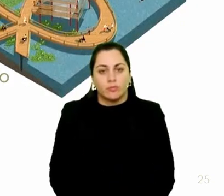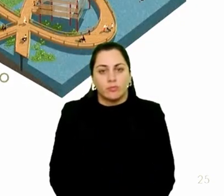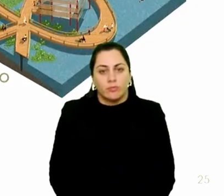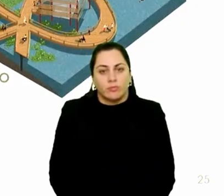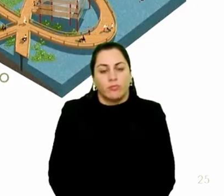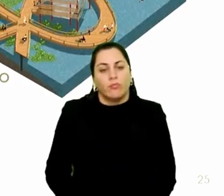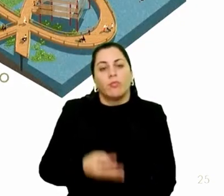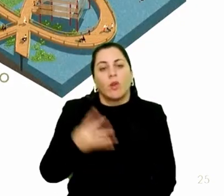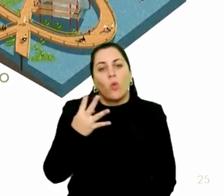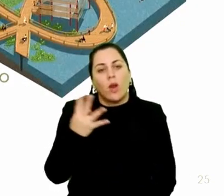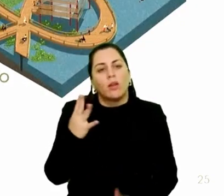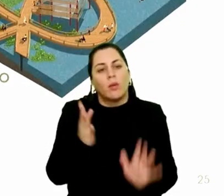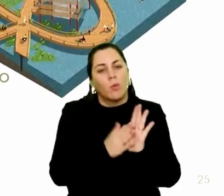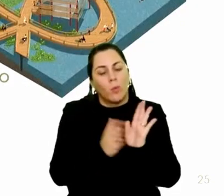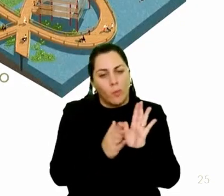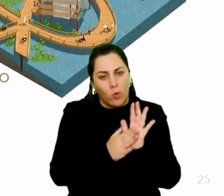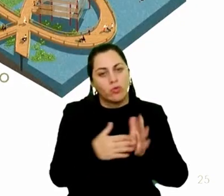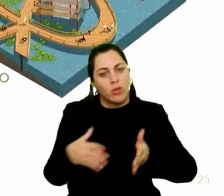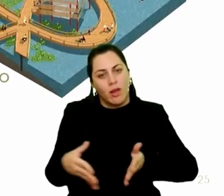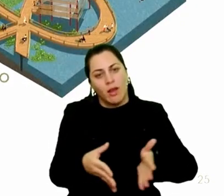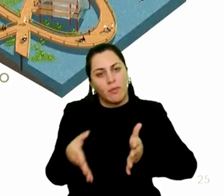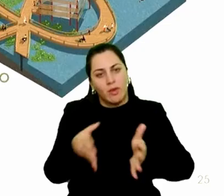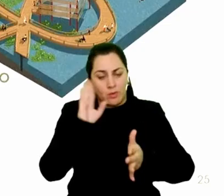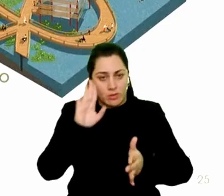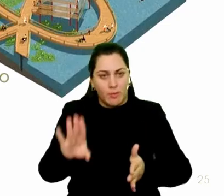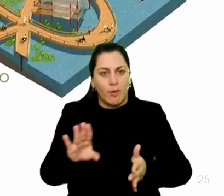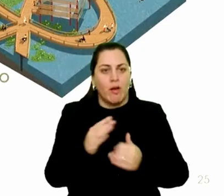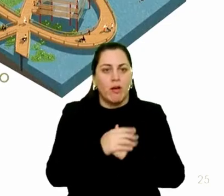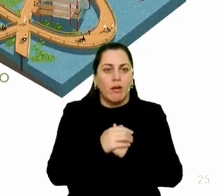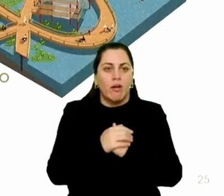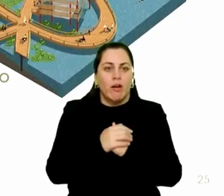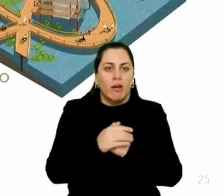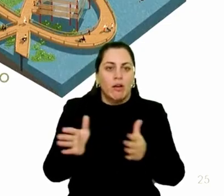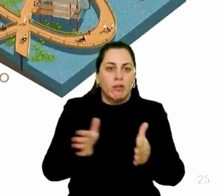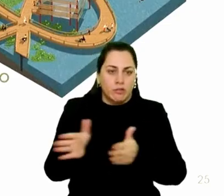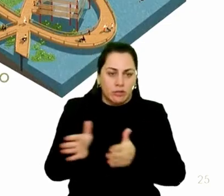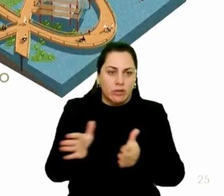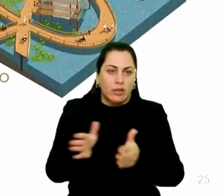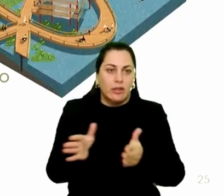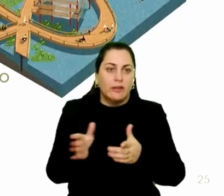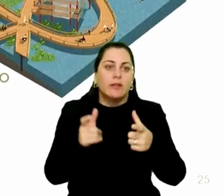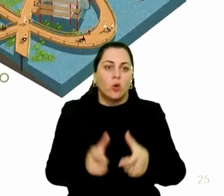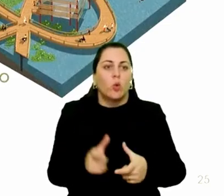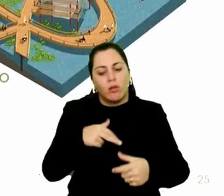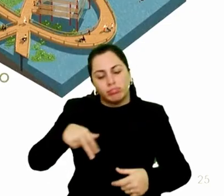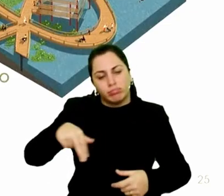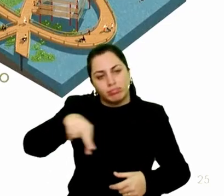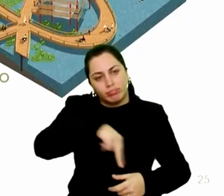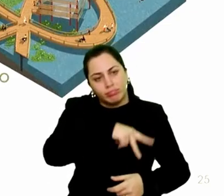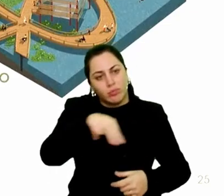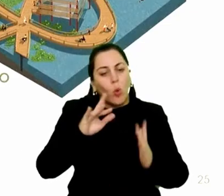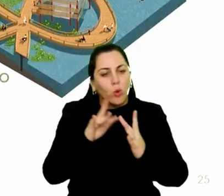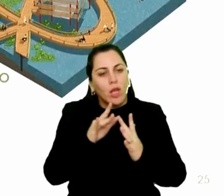O quarto, a proposta desse percurso principal, então, trazendo ali a acessibilidade aos espaços de lazer, esse